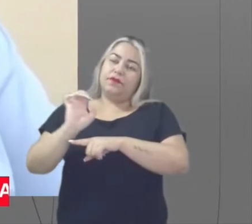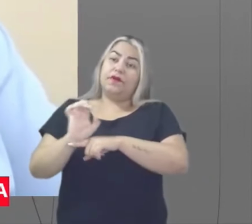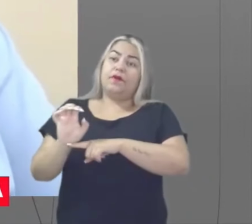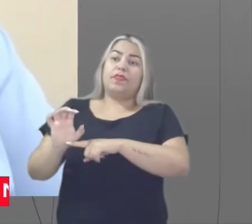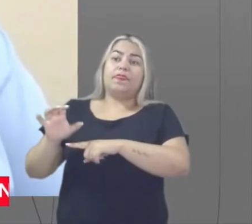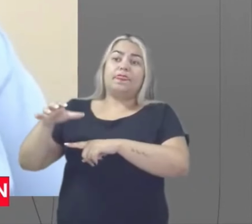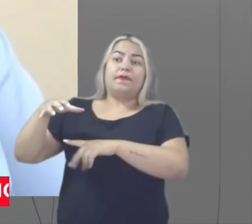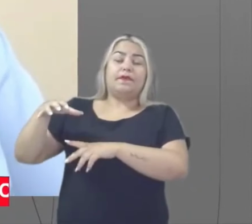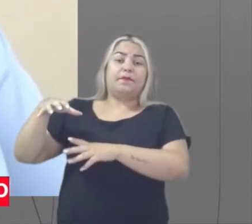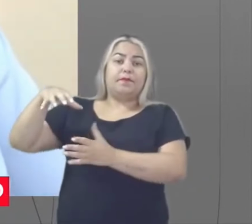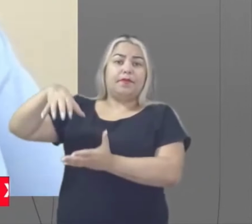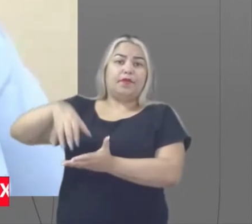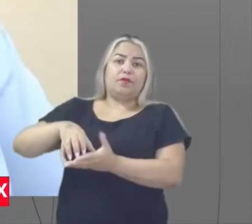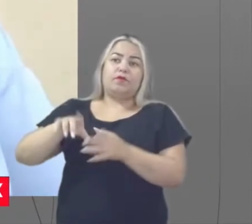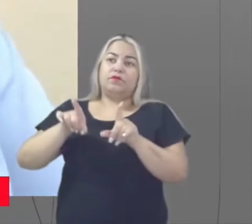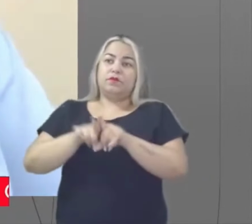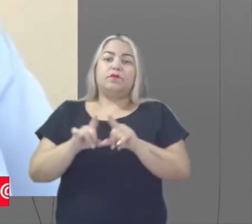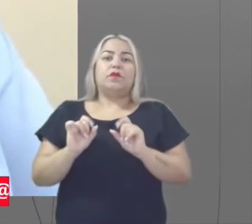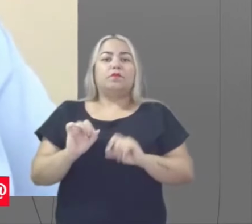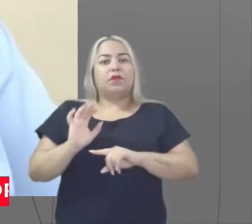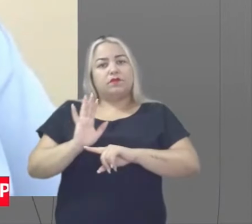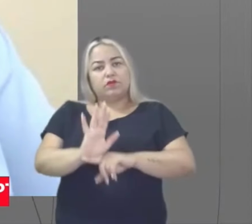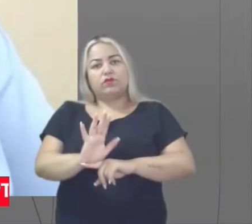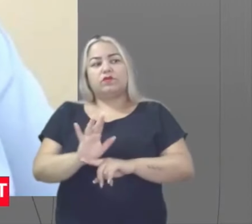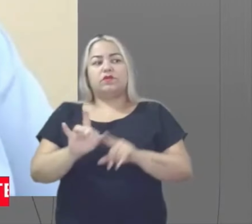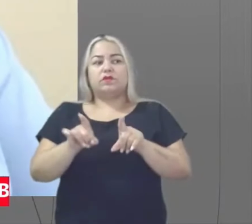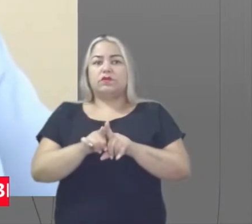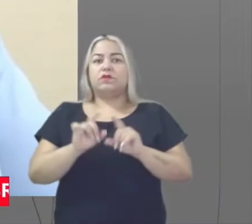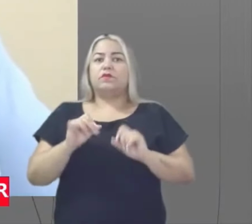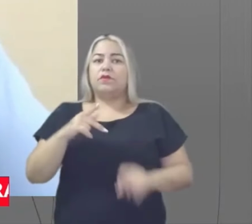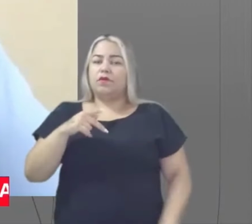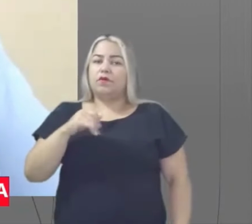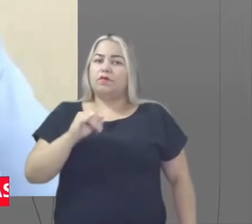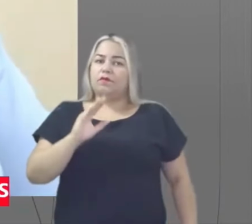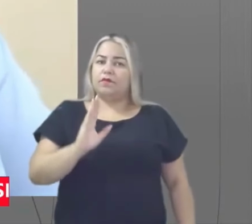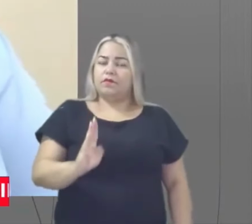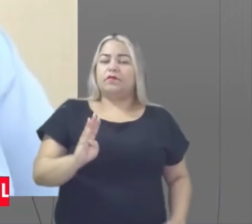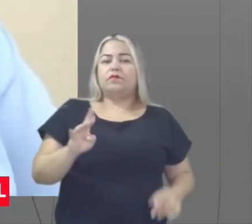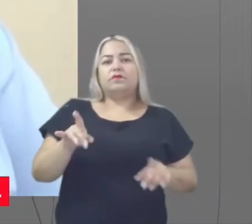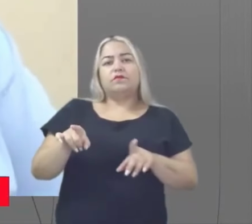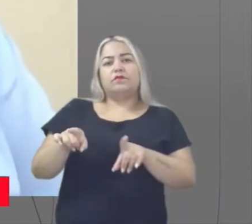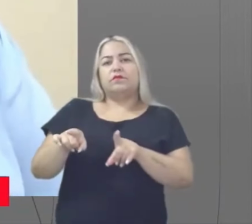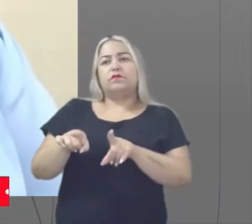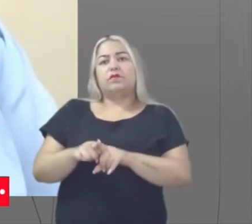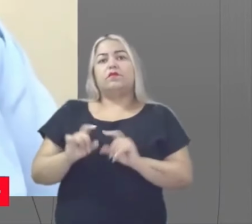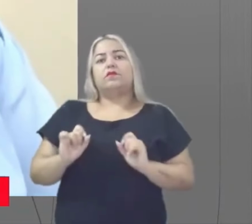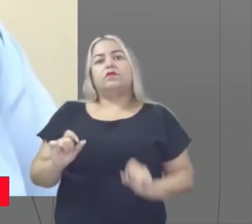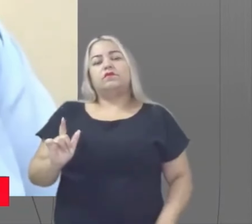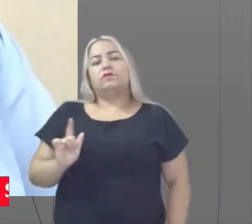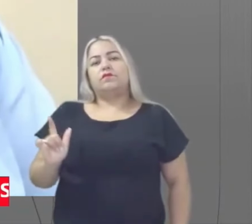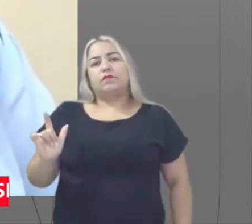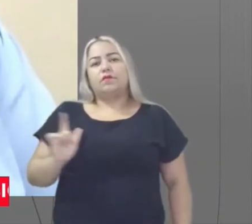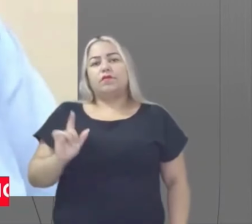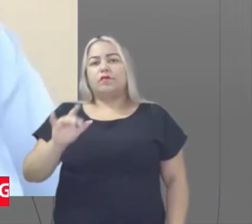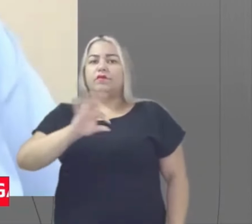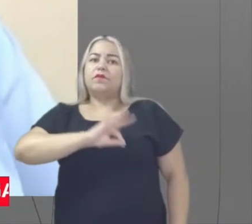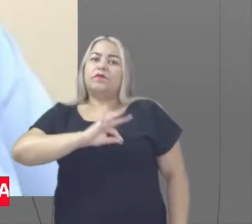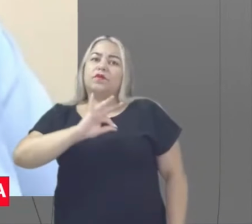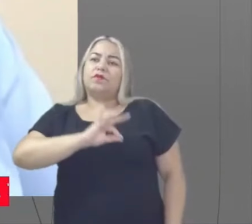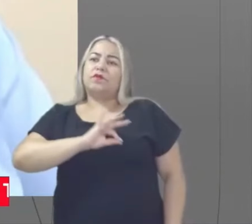federação e, portanto, o que mais colabora para o nosso PIB, o que mais arrecada impostos, nós temos uma das polícias mais